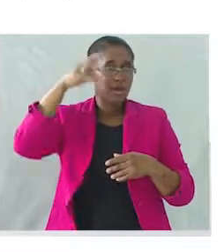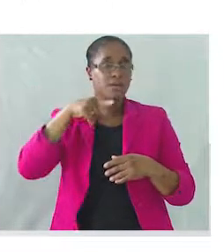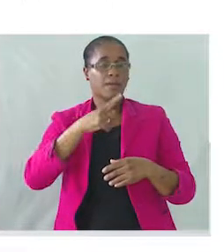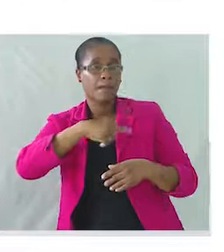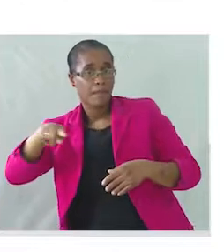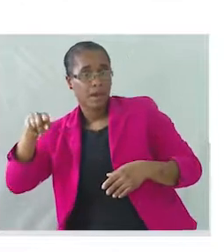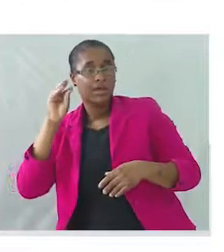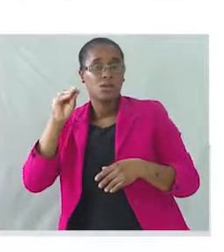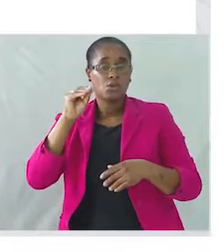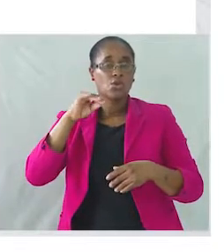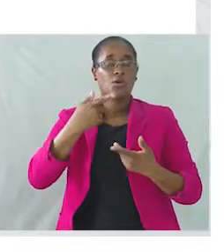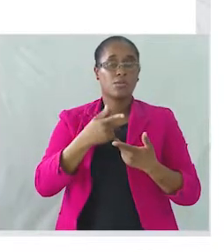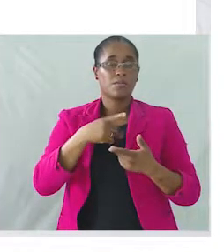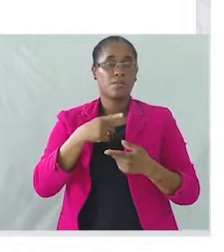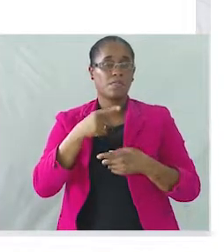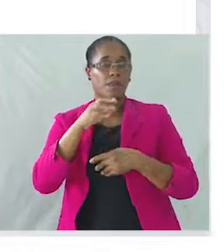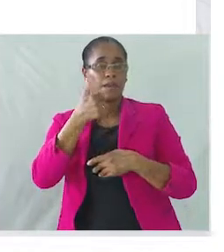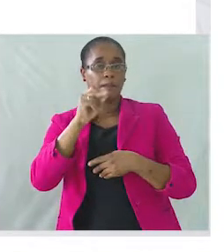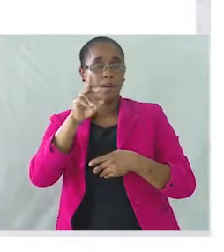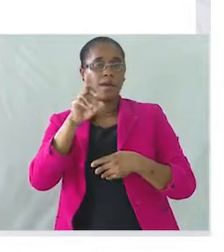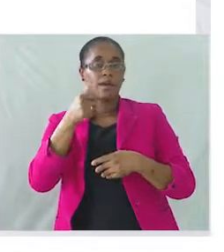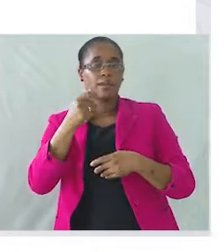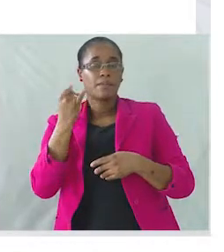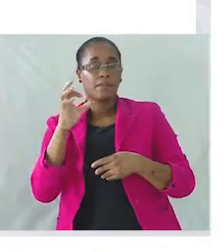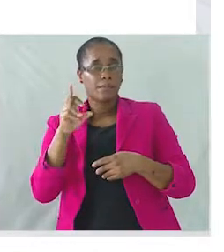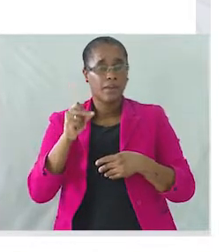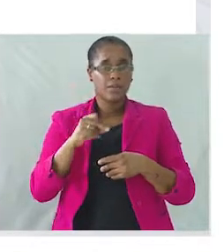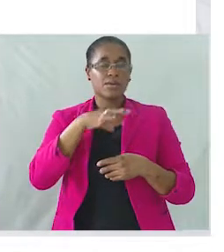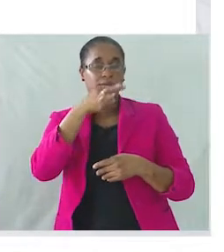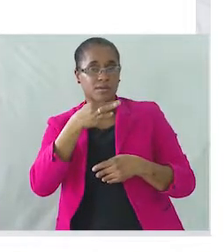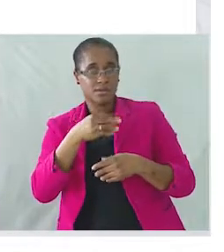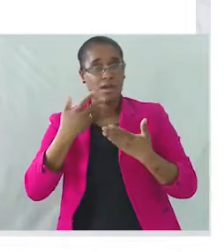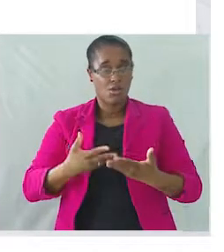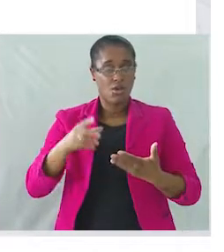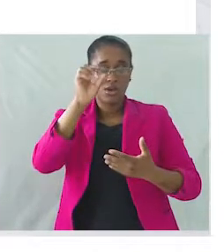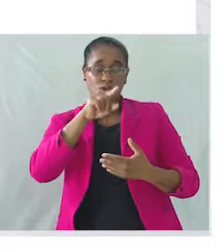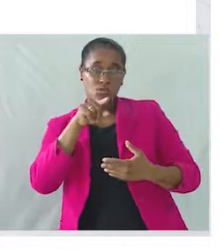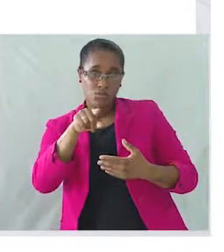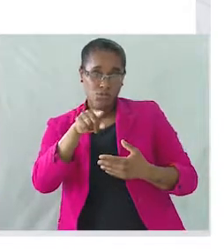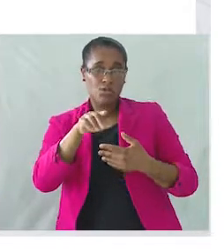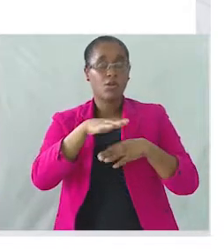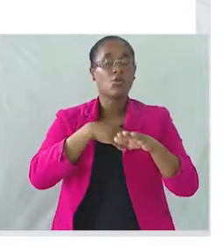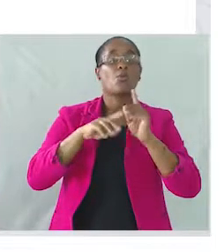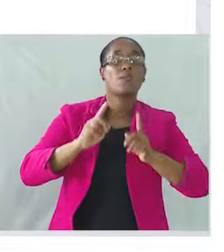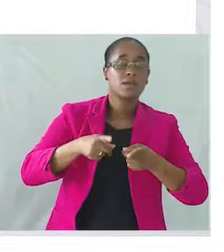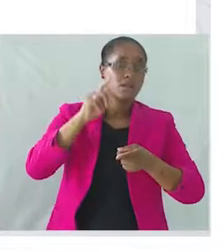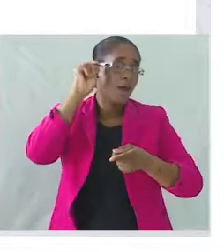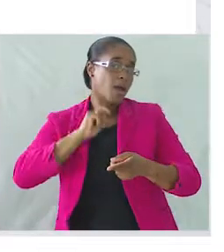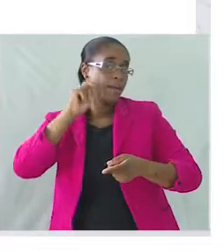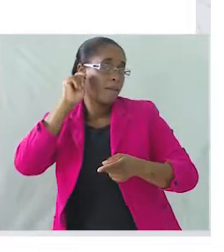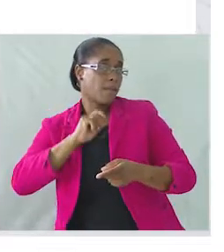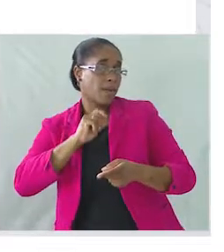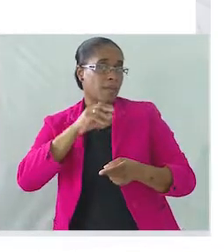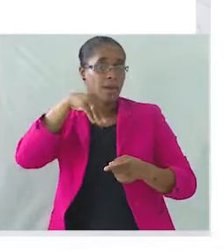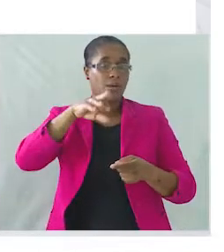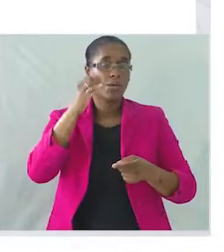disse-lhe: Passarás a barbear o príncipe, mas, no entanto, se disseres a alguém que ele tem orelhas